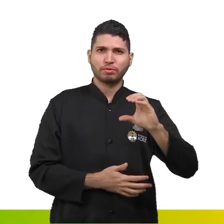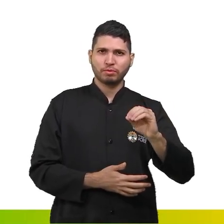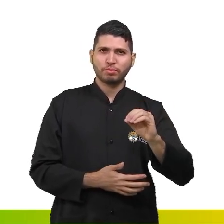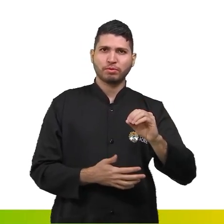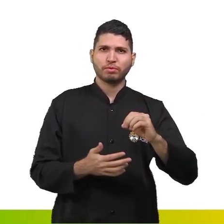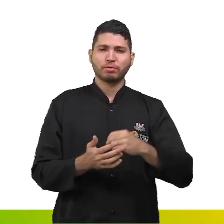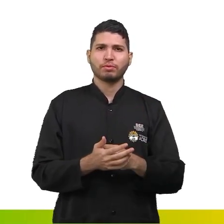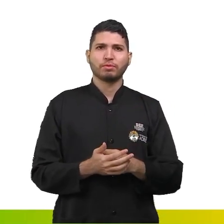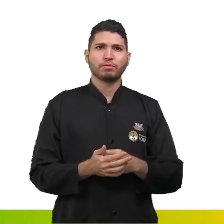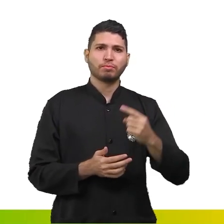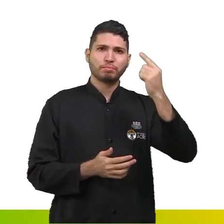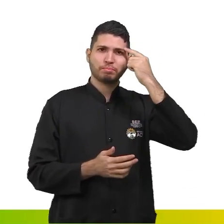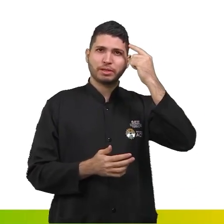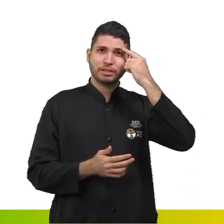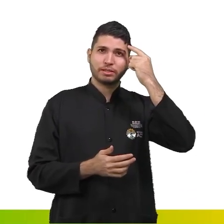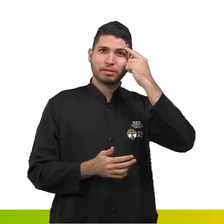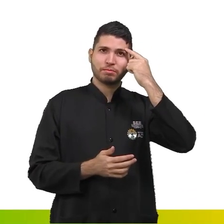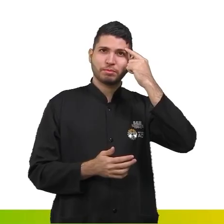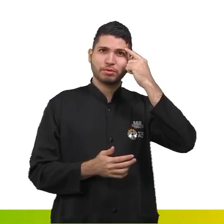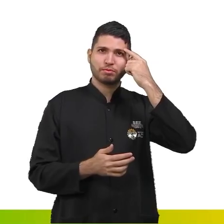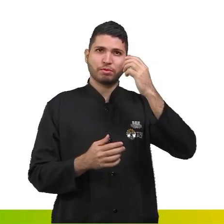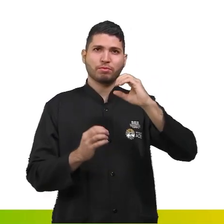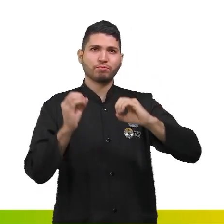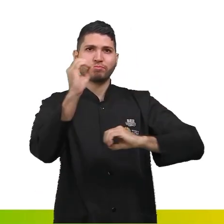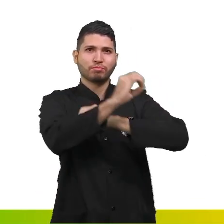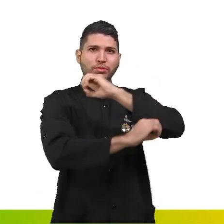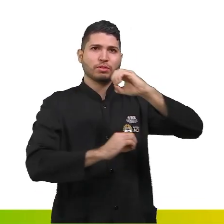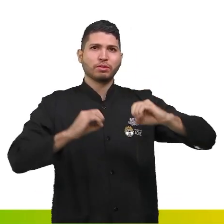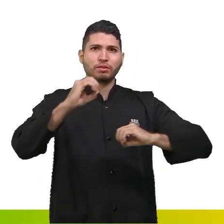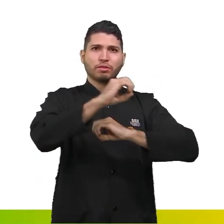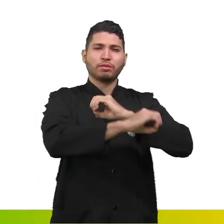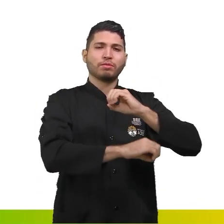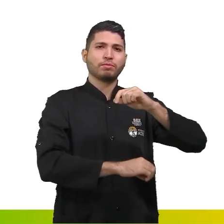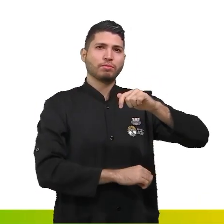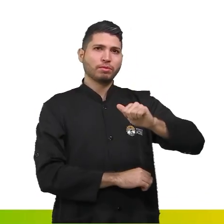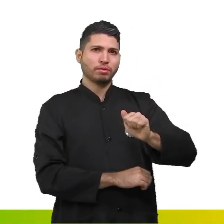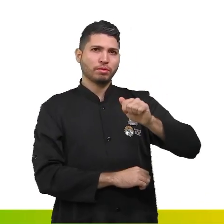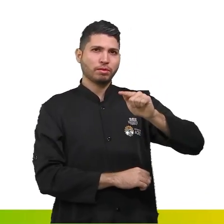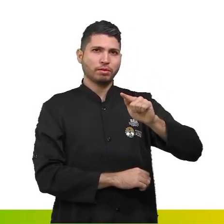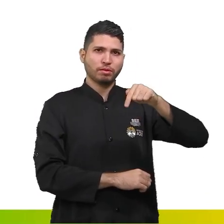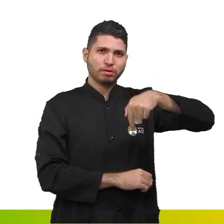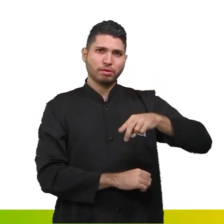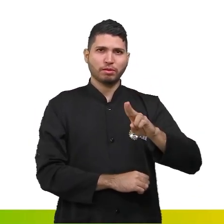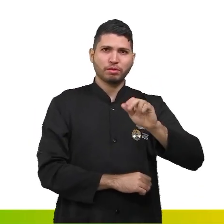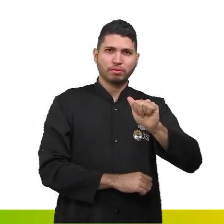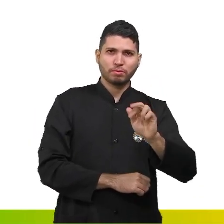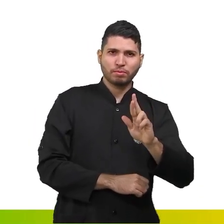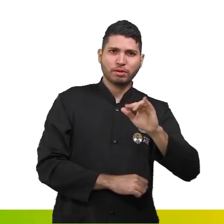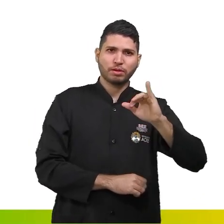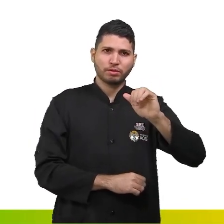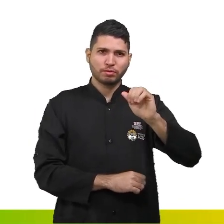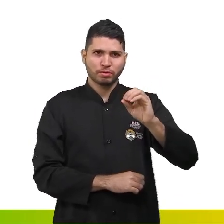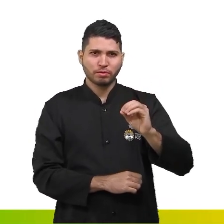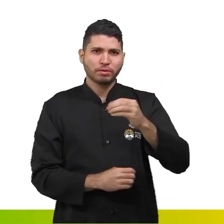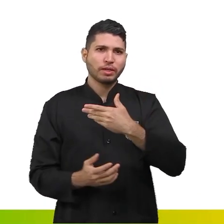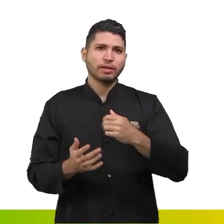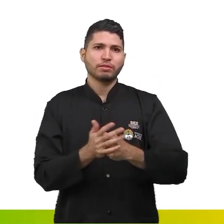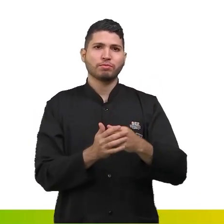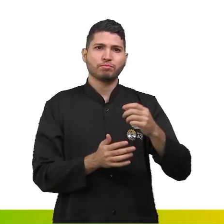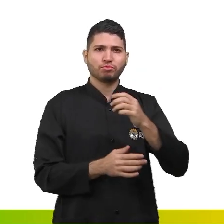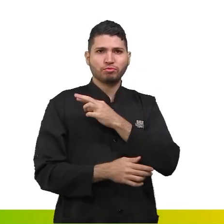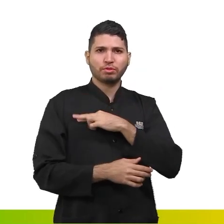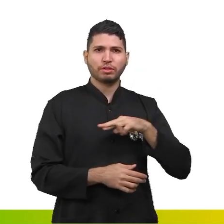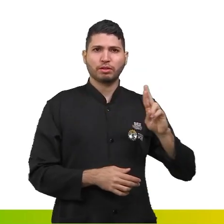de Aquário, o aquarianismo. Bom, e aí nós temos a filosofia africana,